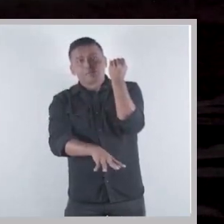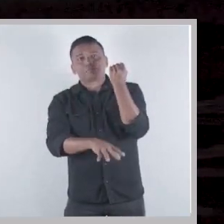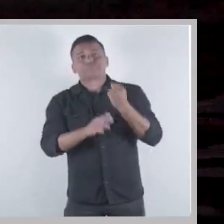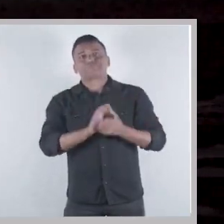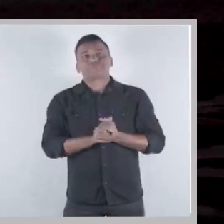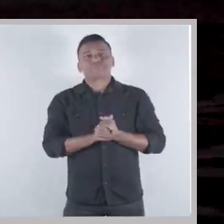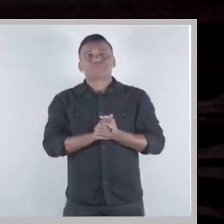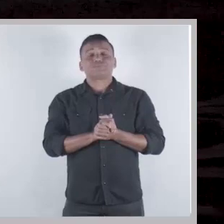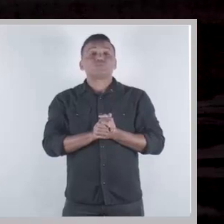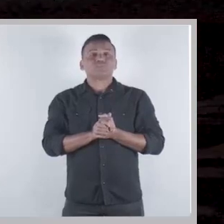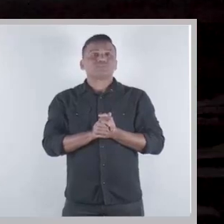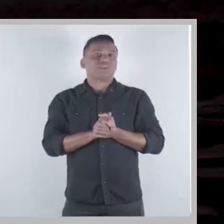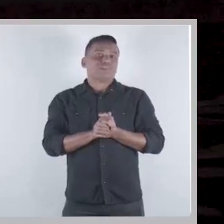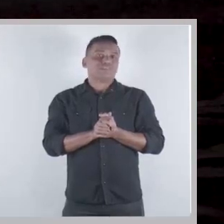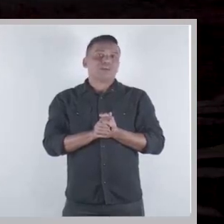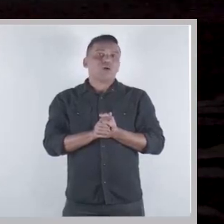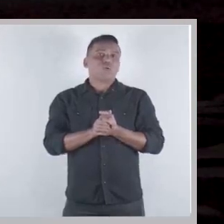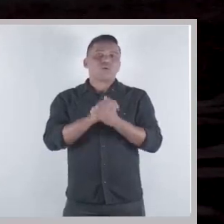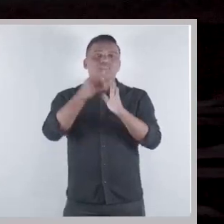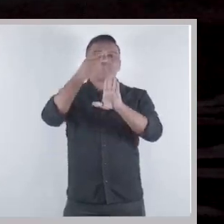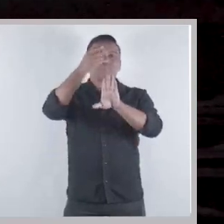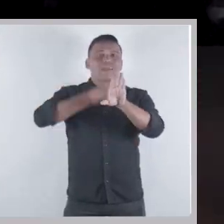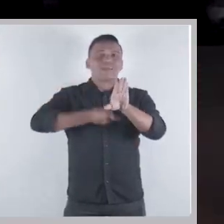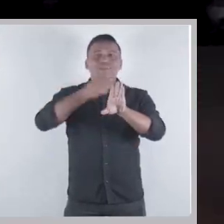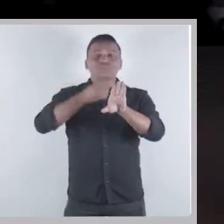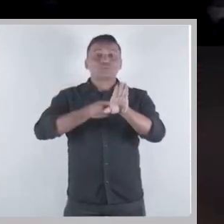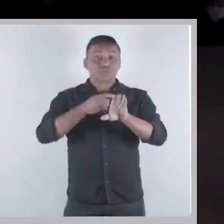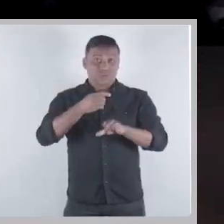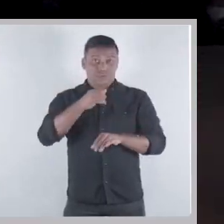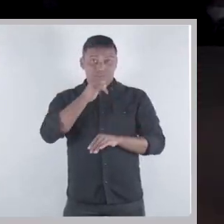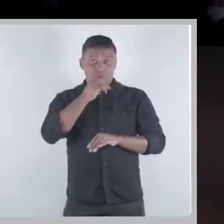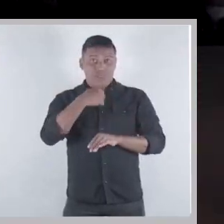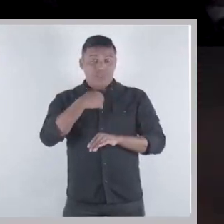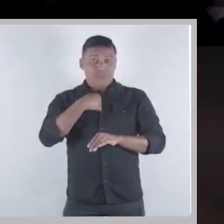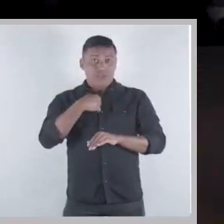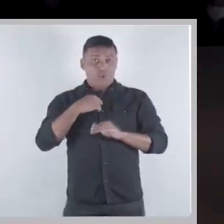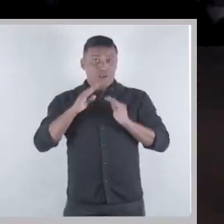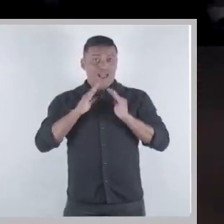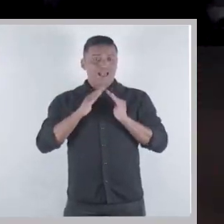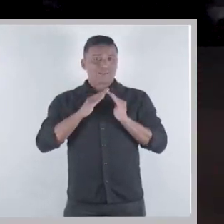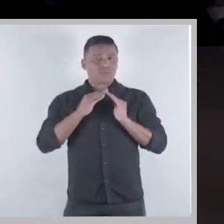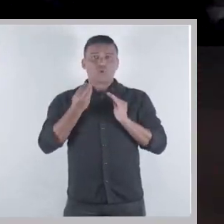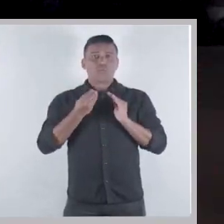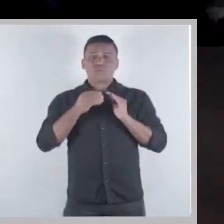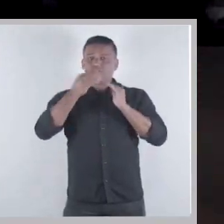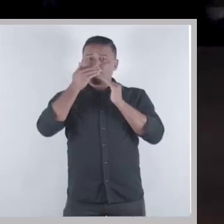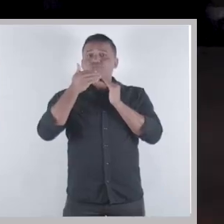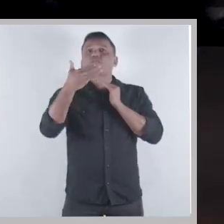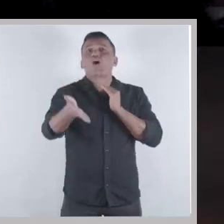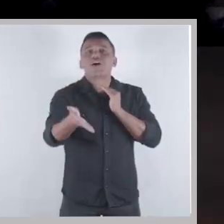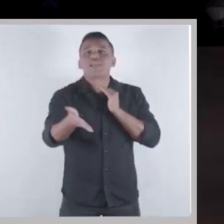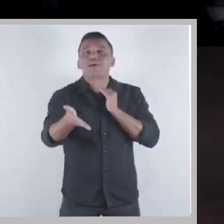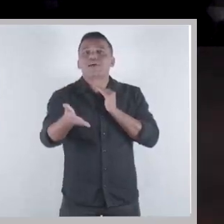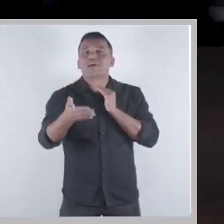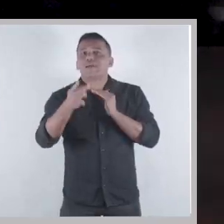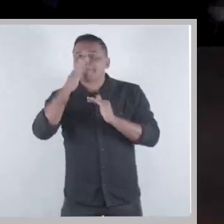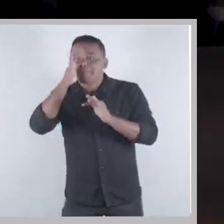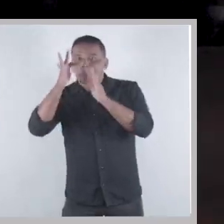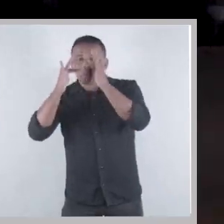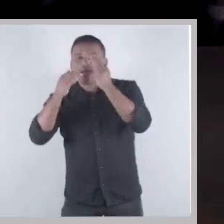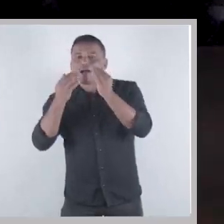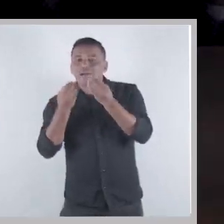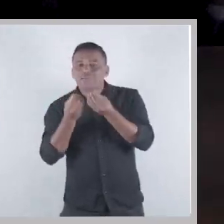para a quarta capa do meu livro é o: se eu fosse uma casa, como seria o seu quintal? Quais plantas